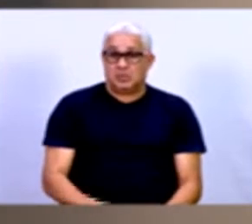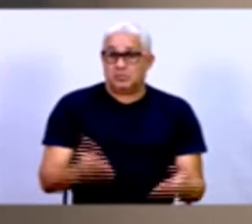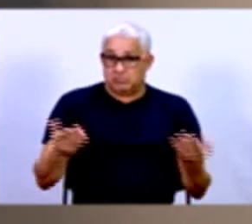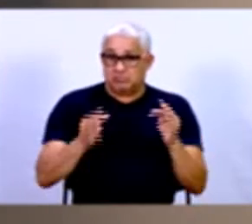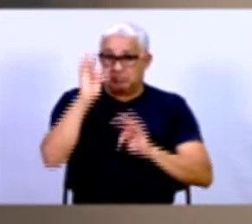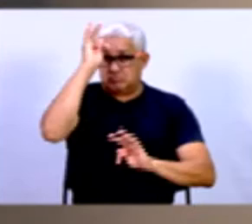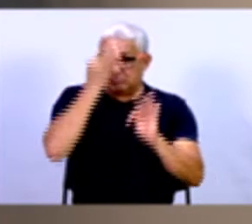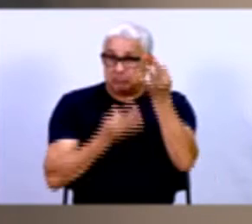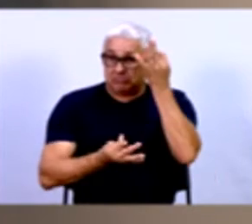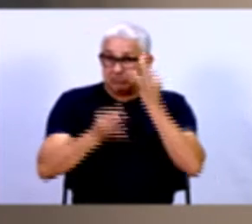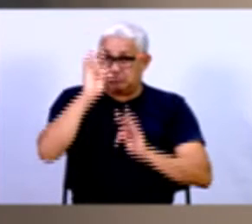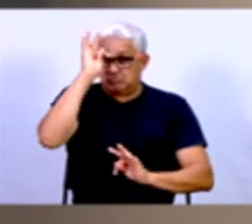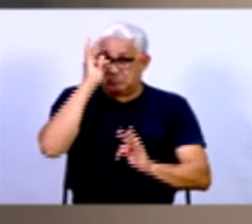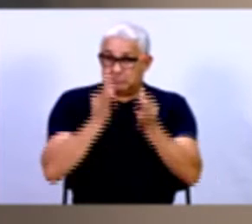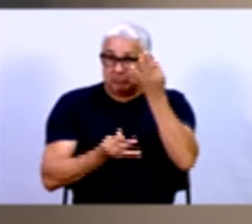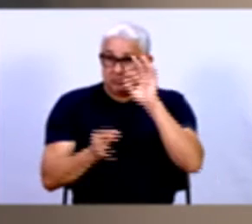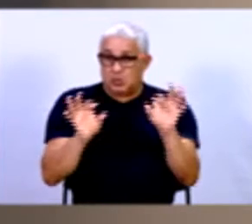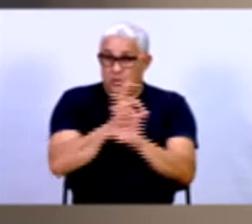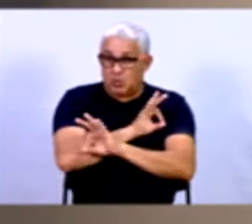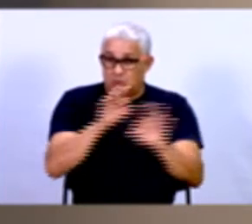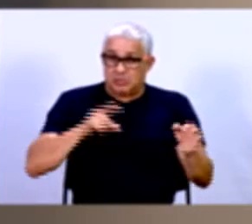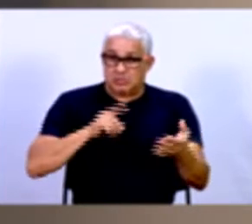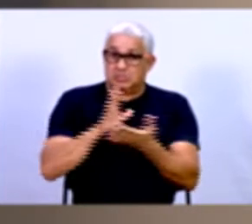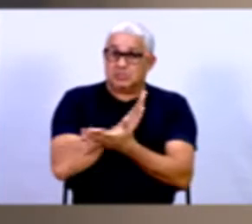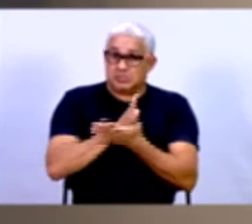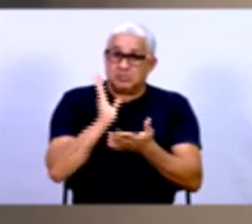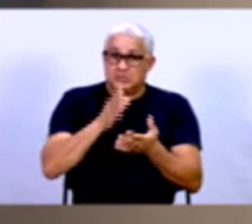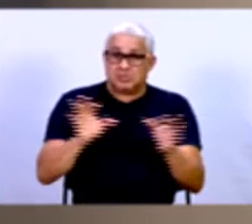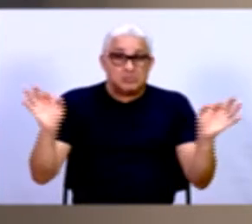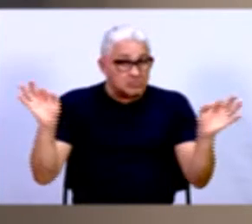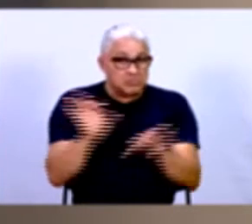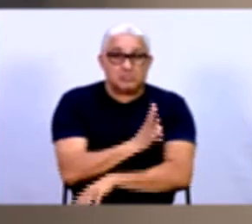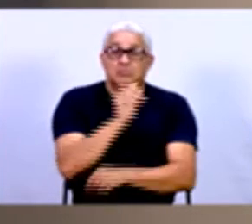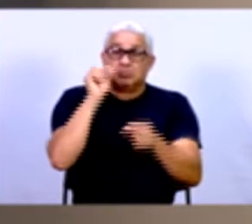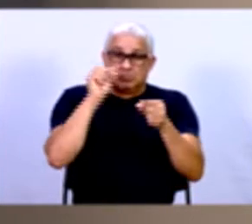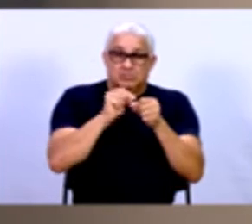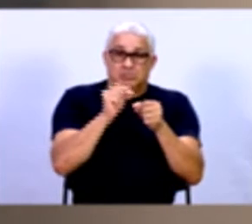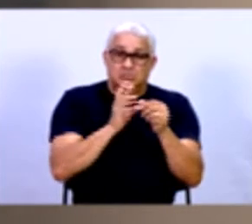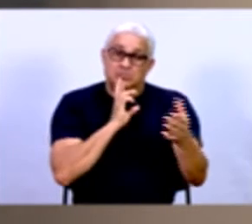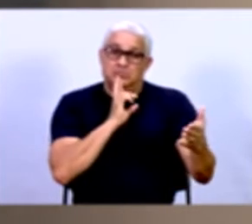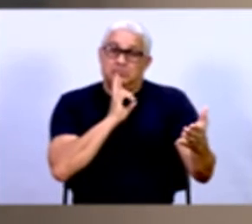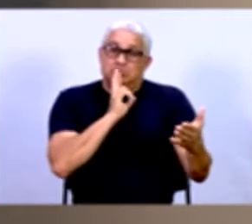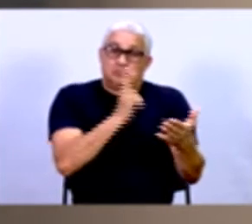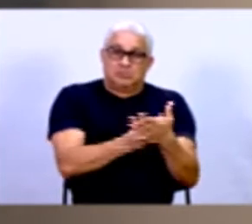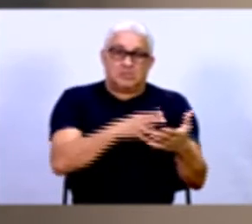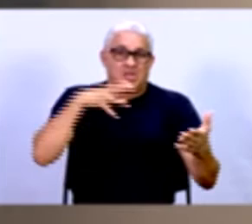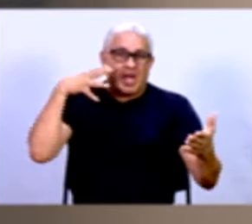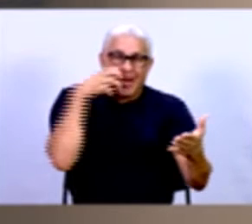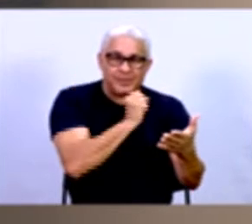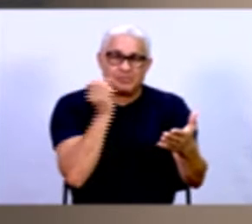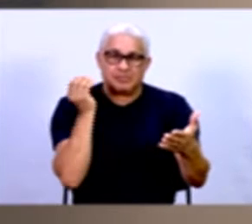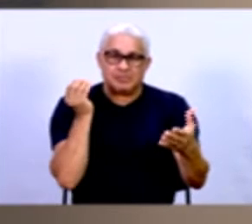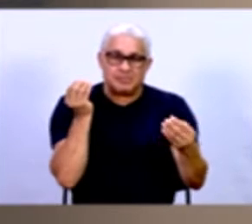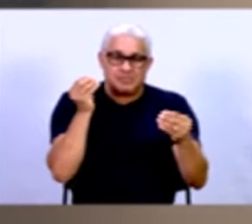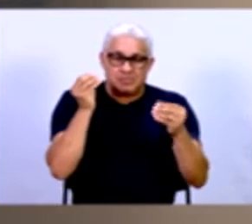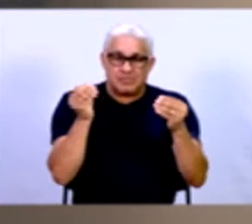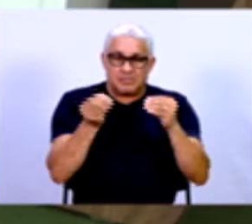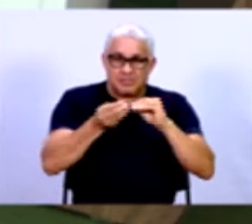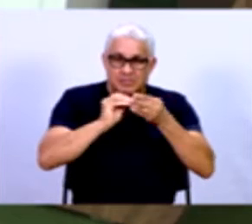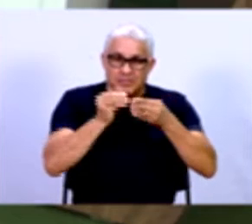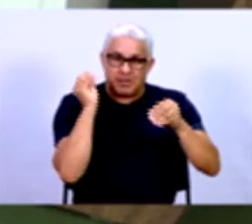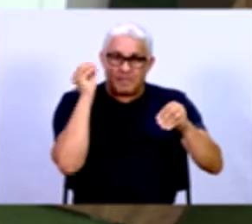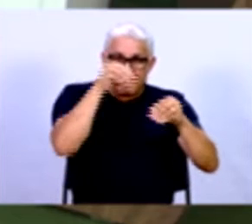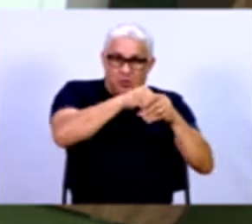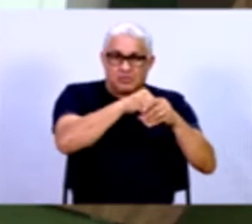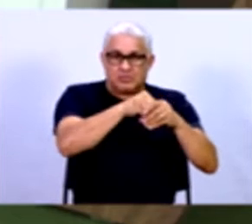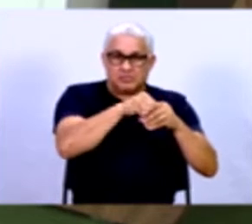está bem avançada, tem muitas que já fazem isso, as respostas vão direto para o banco de dados deles e já vai